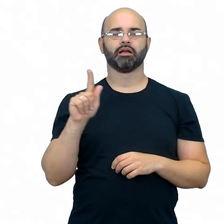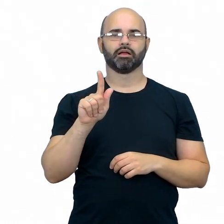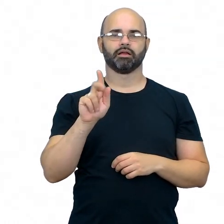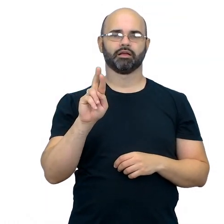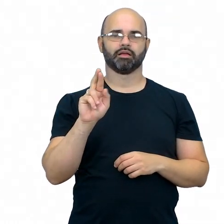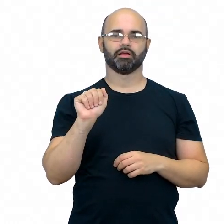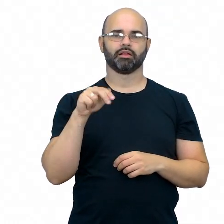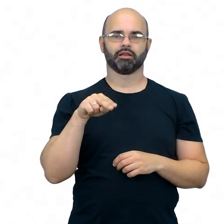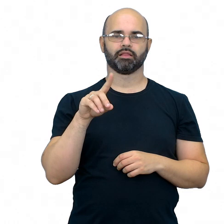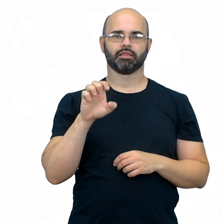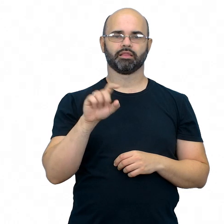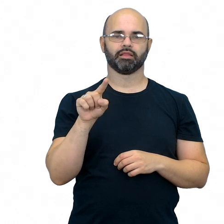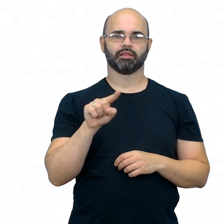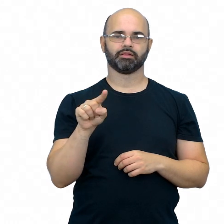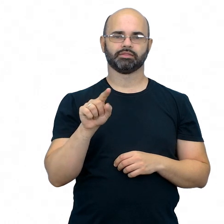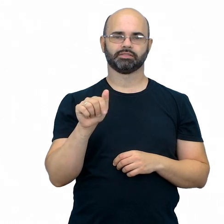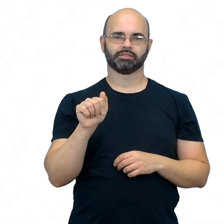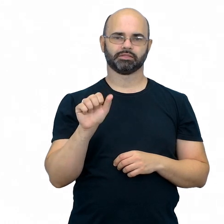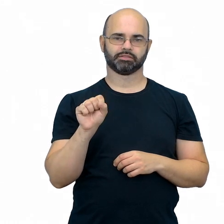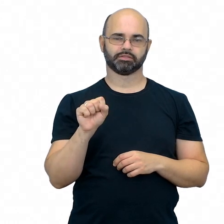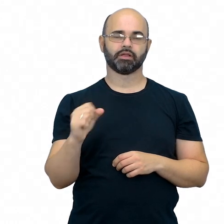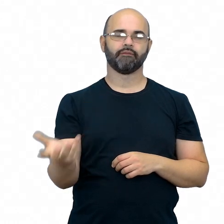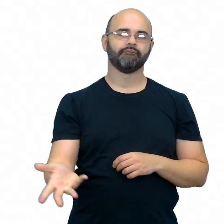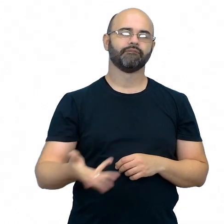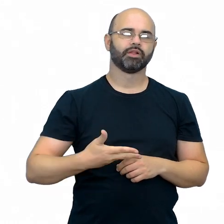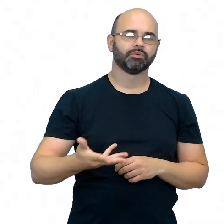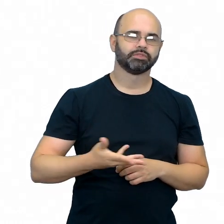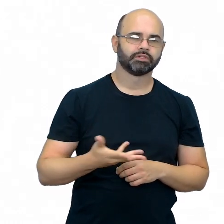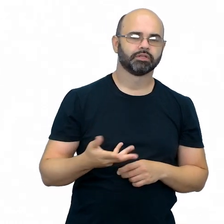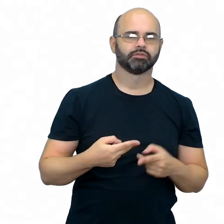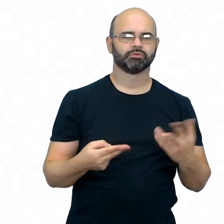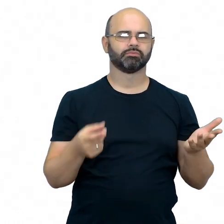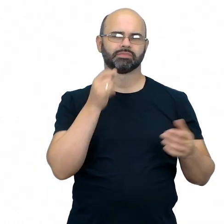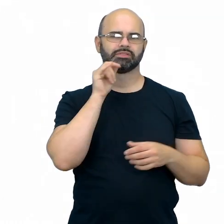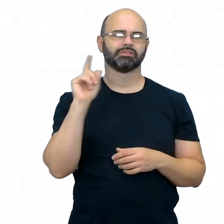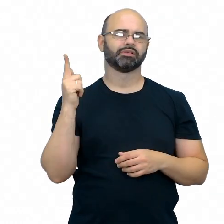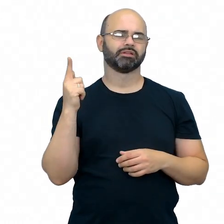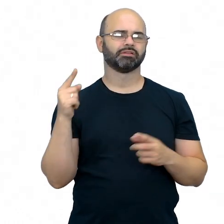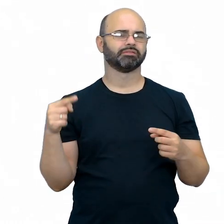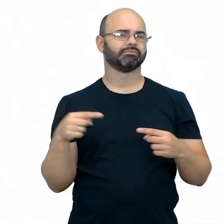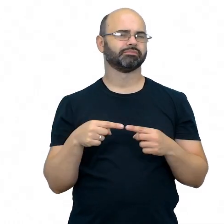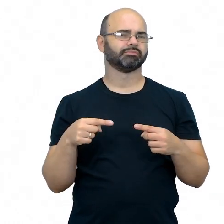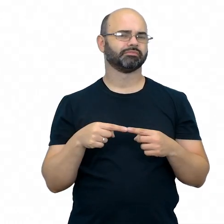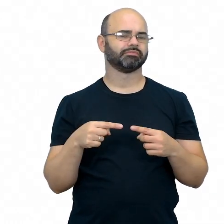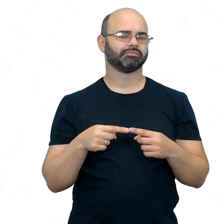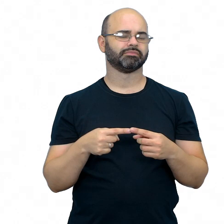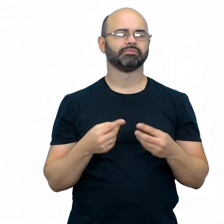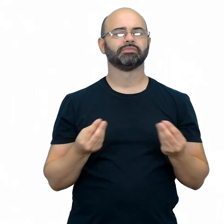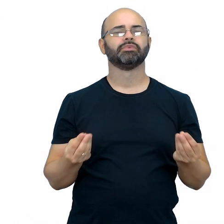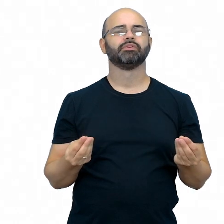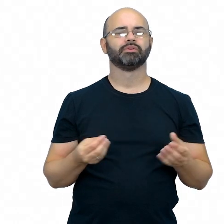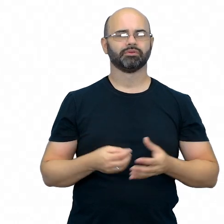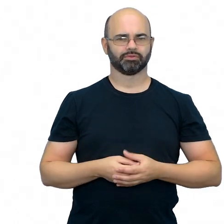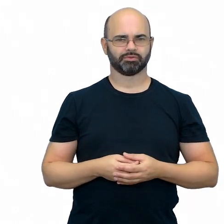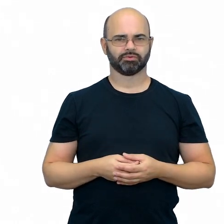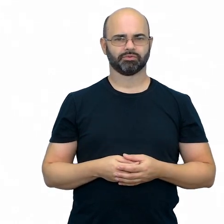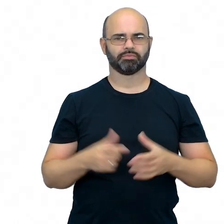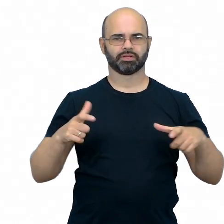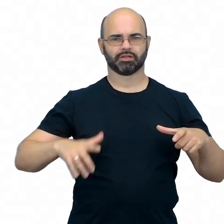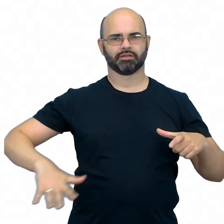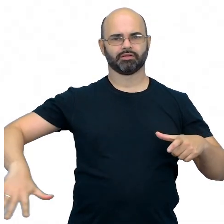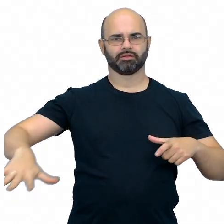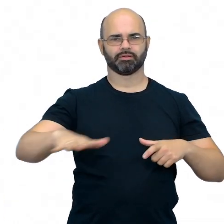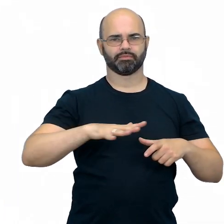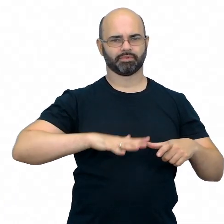ideia de velocidade, o que grandezas proporcionais está relacionado com o ambiente físico, com o